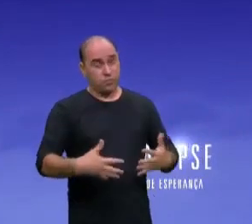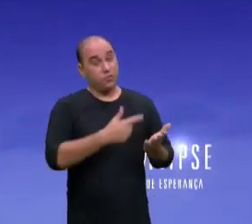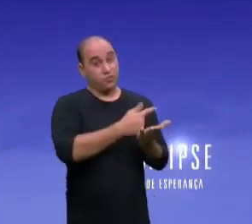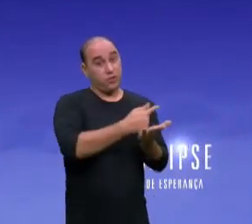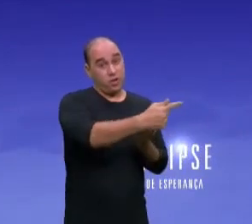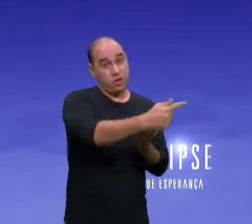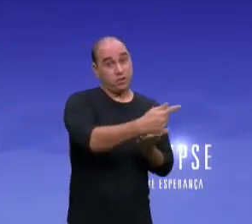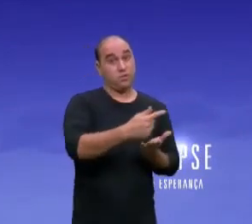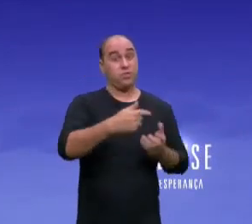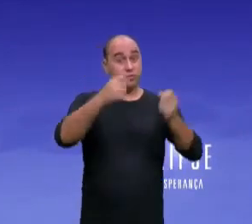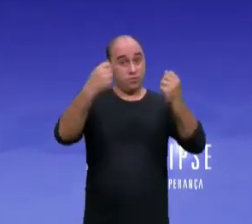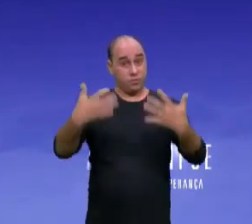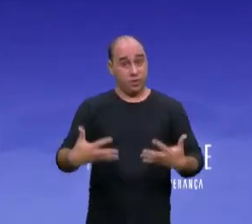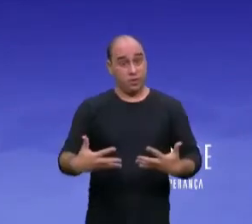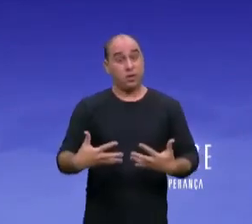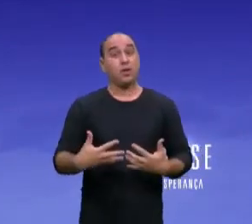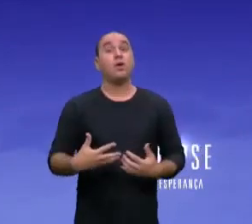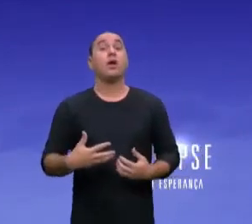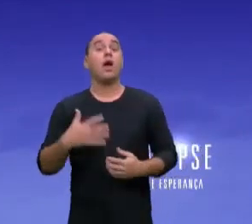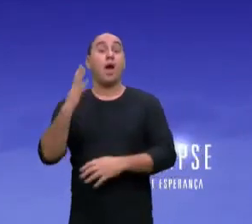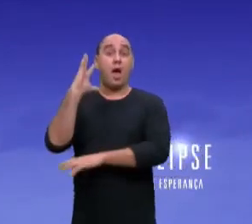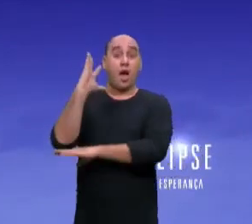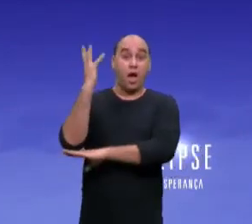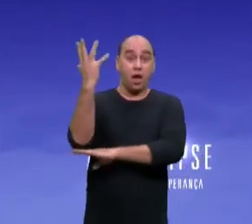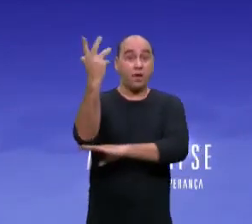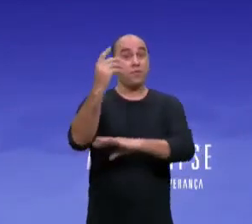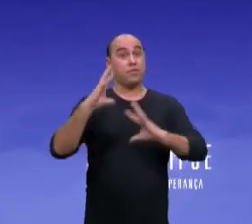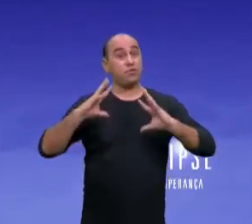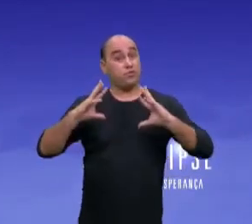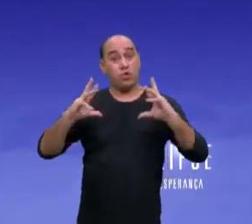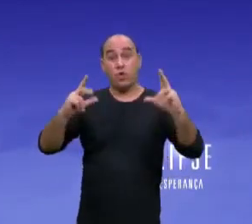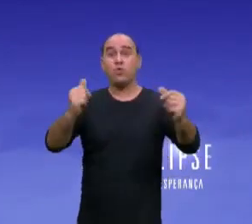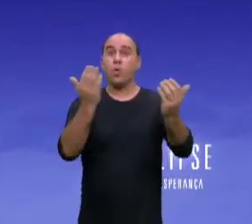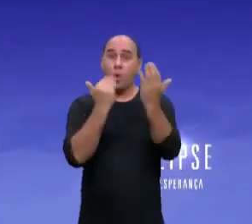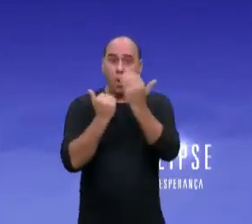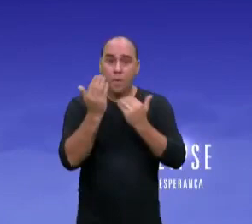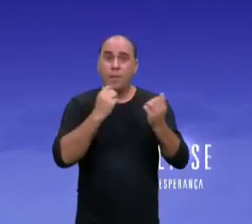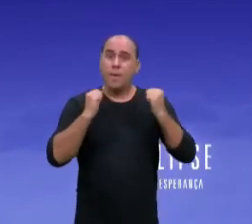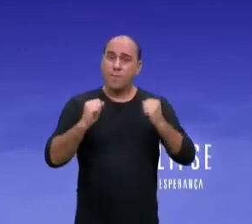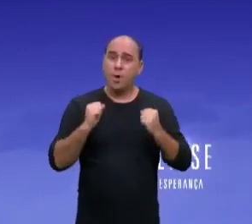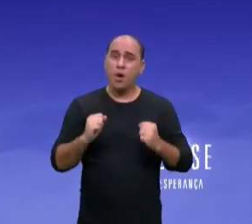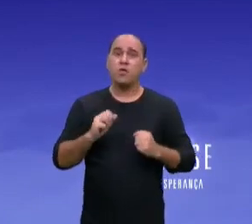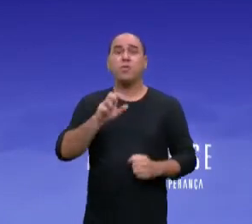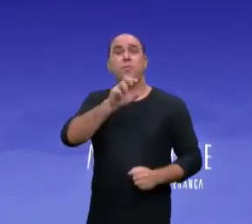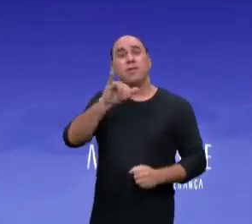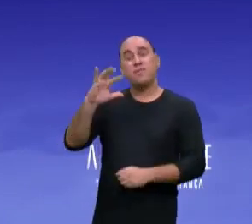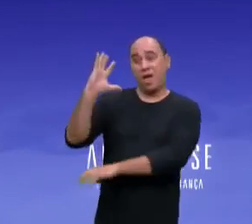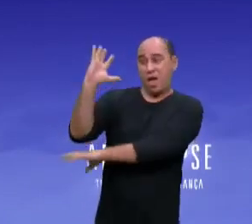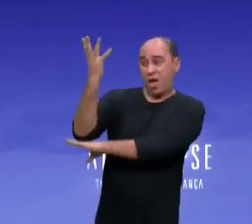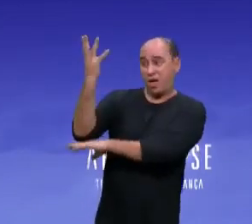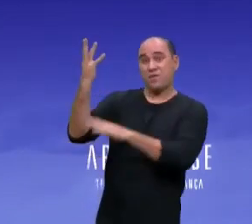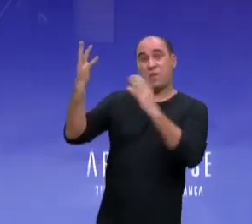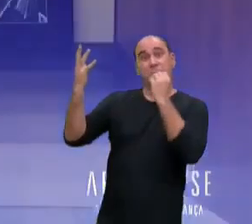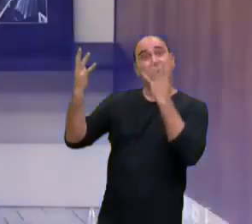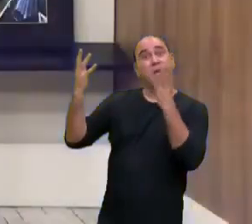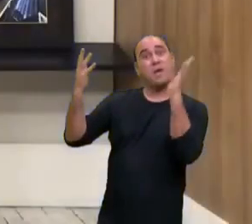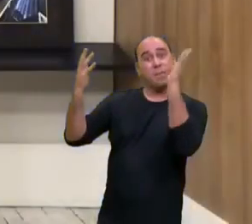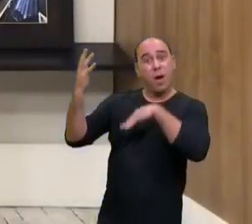mas da árvore do conhecimento do bem e do mal não comerás porque no dia em que dela comeres certamente morrerás